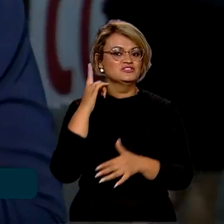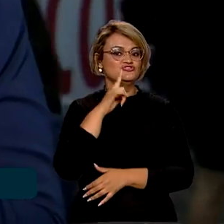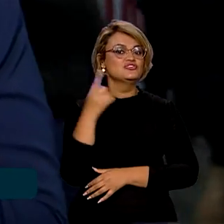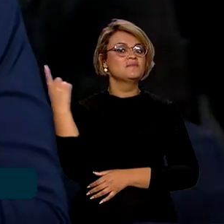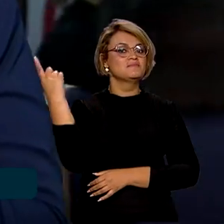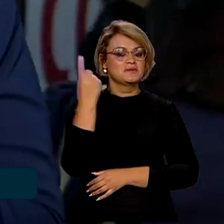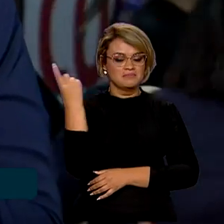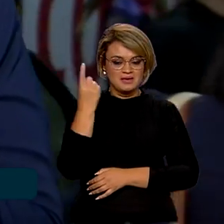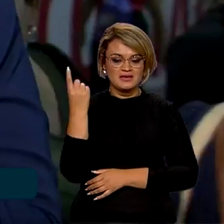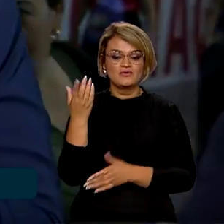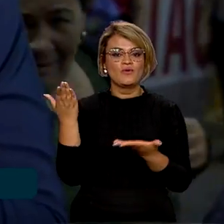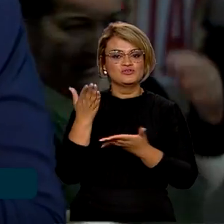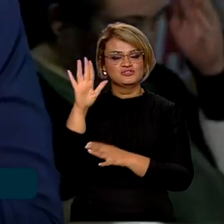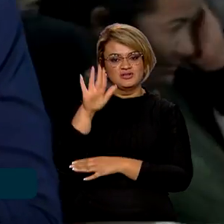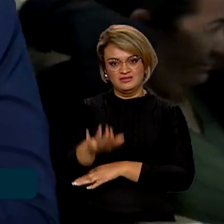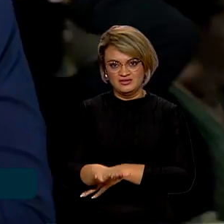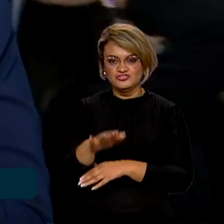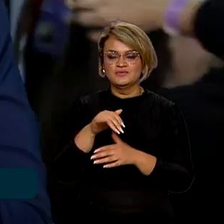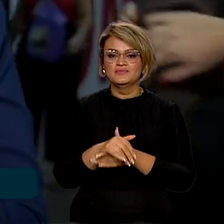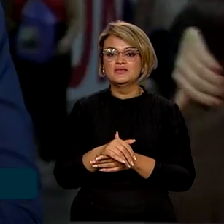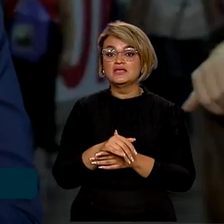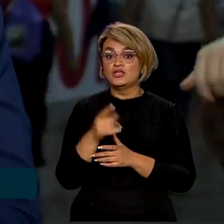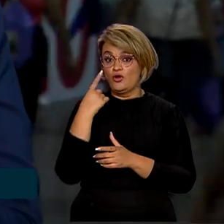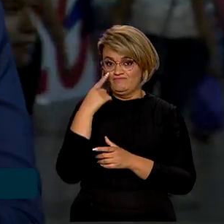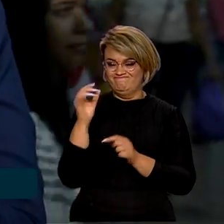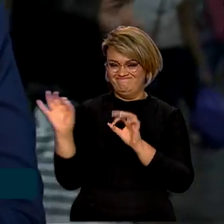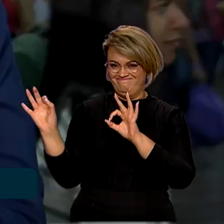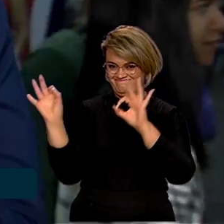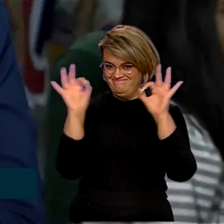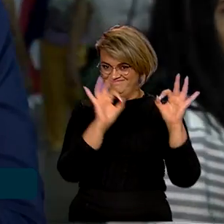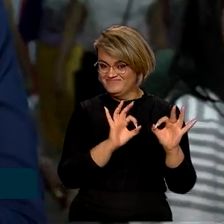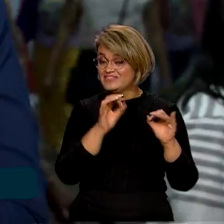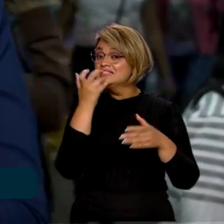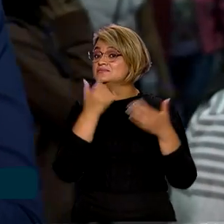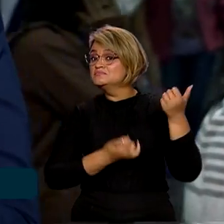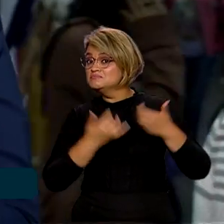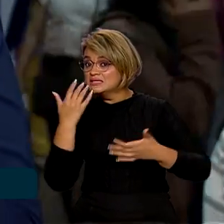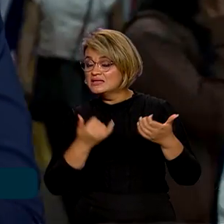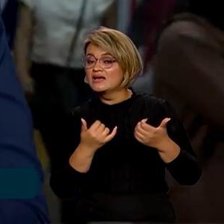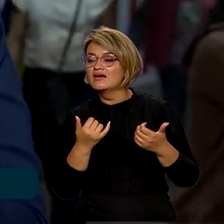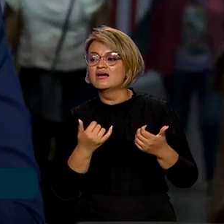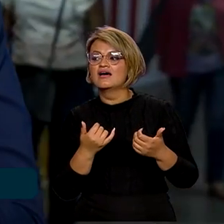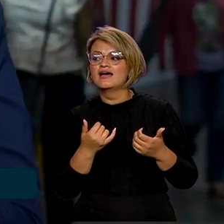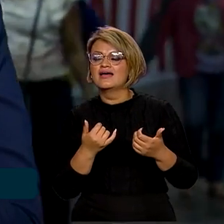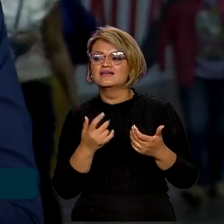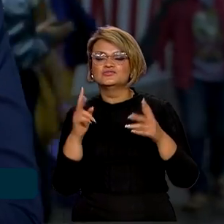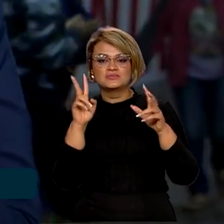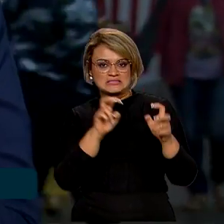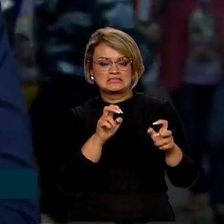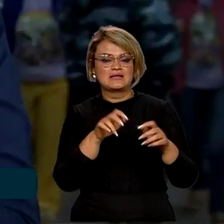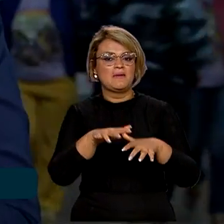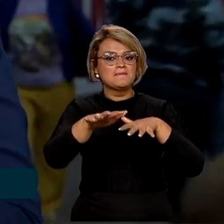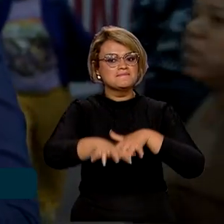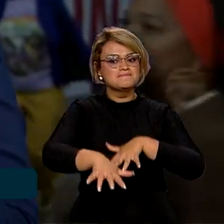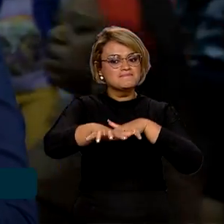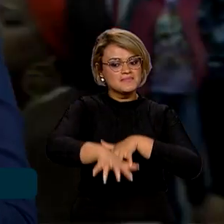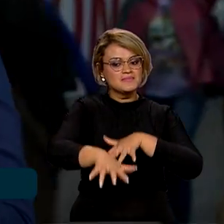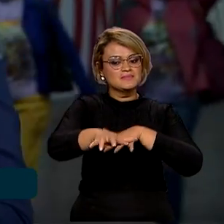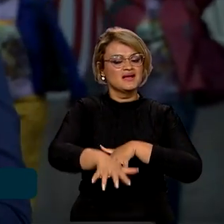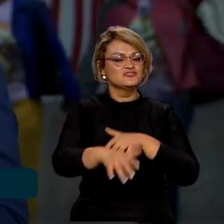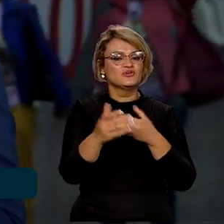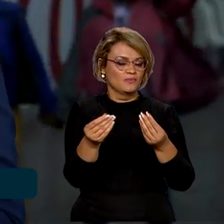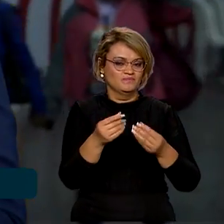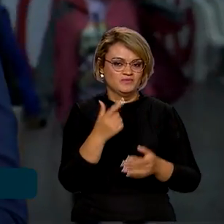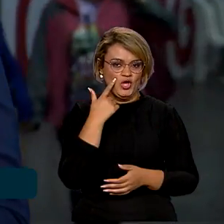dia, aqui agora à tarde, e preparei uma reportagem que fala, que explica mais sobre essa Marcha das